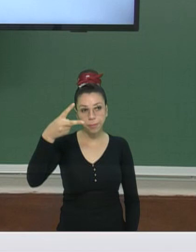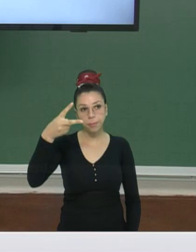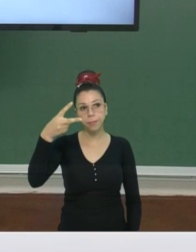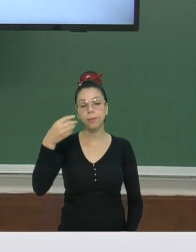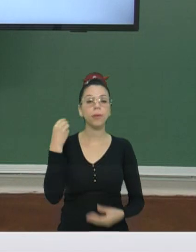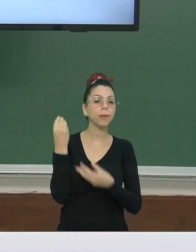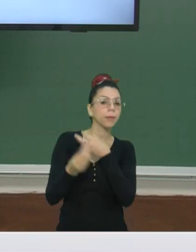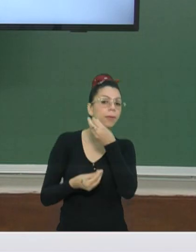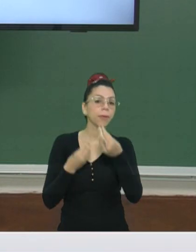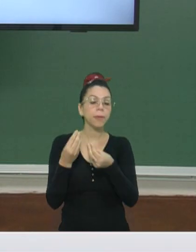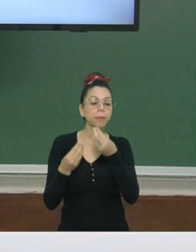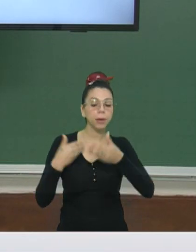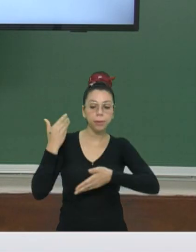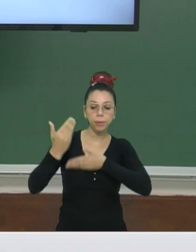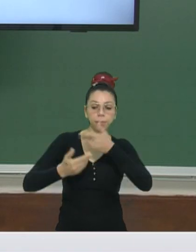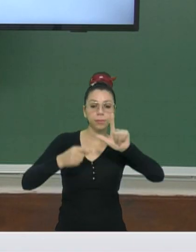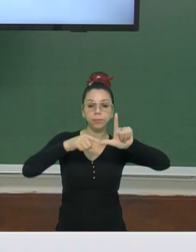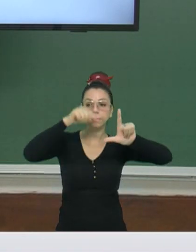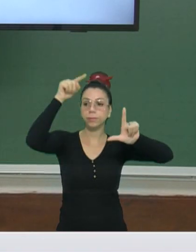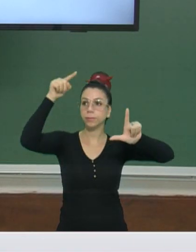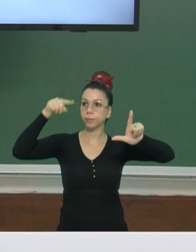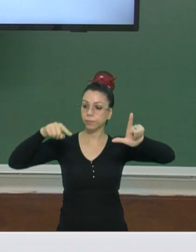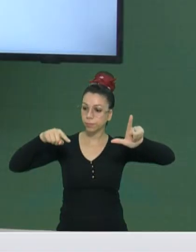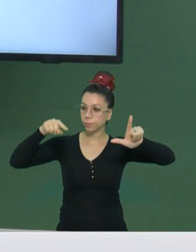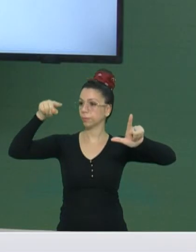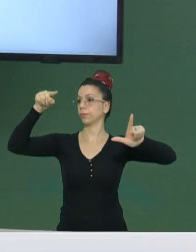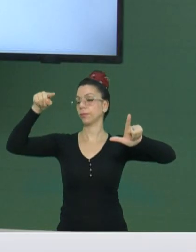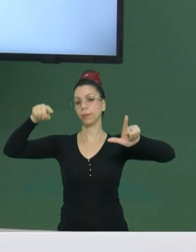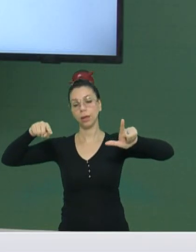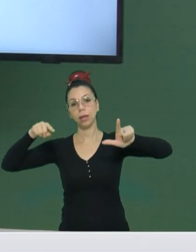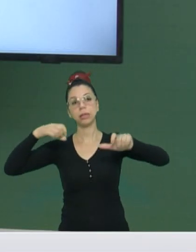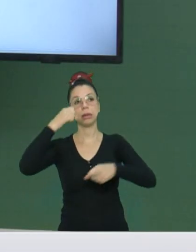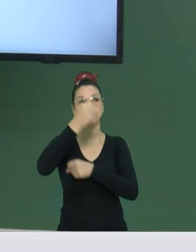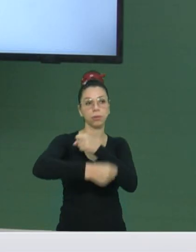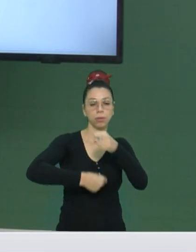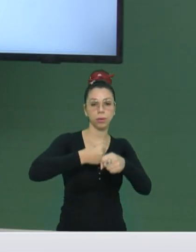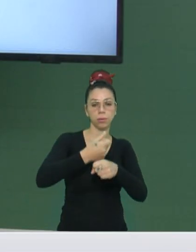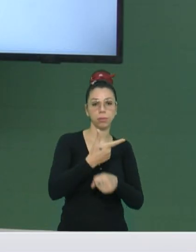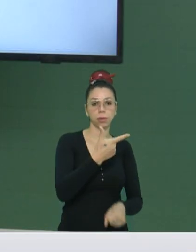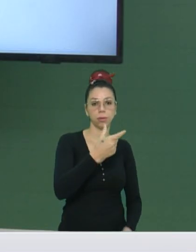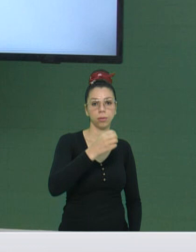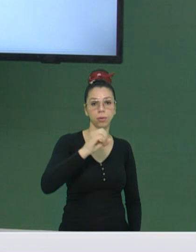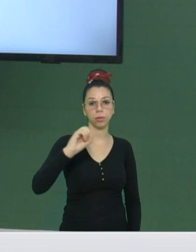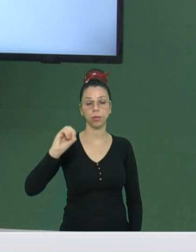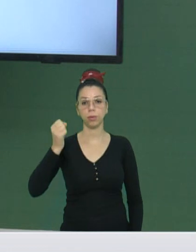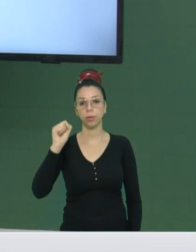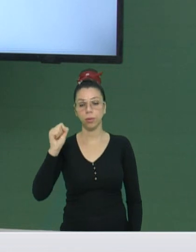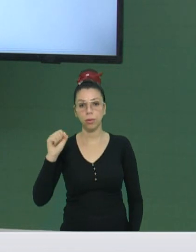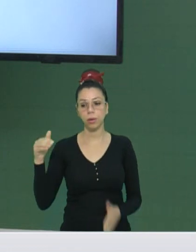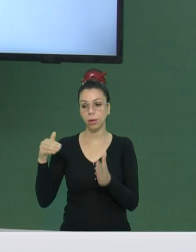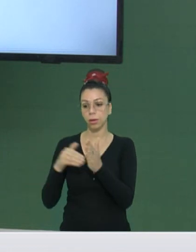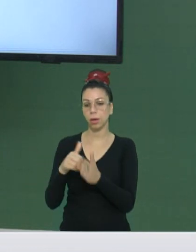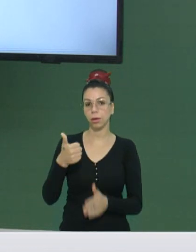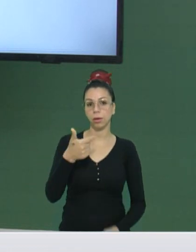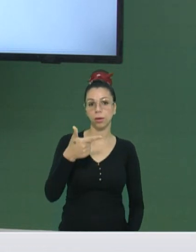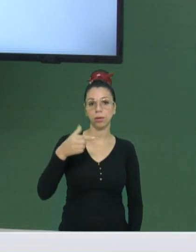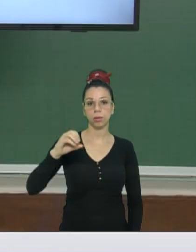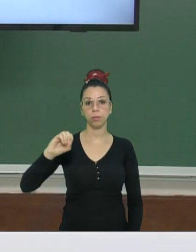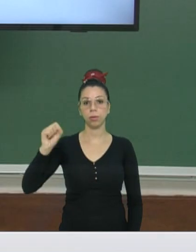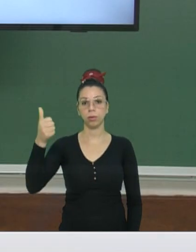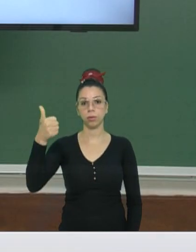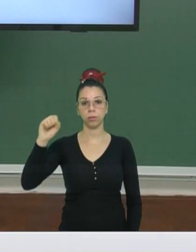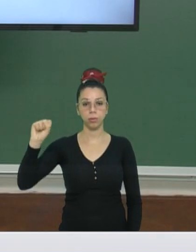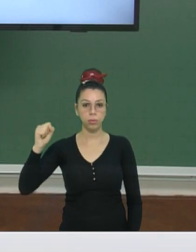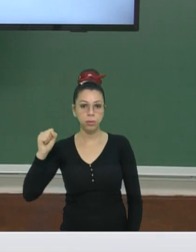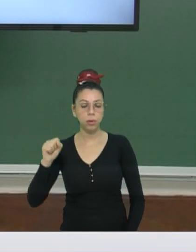olhar como que evoluiu a linha de 2008 para 2018 naquelas mesmas categorias ali. Um tempinho